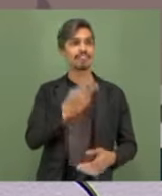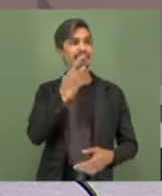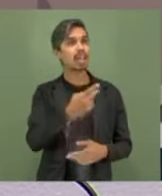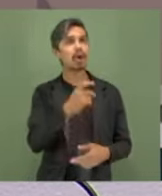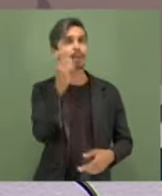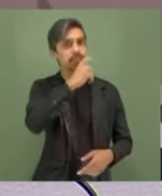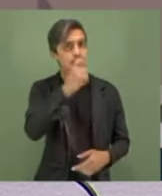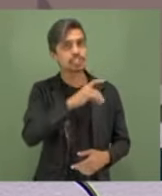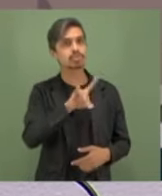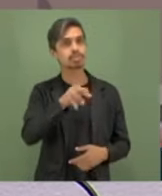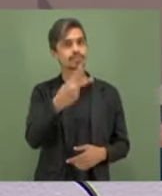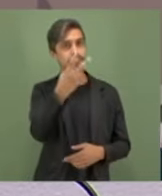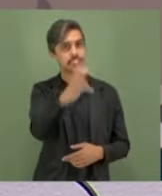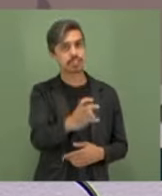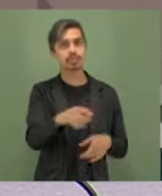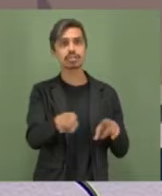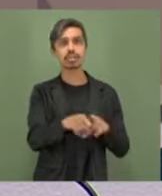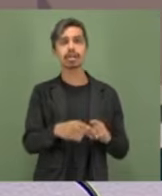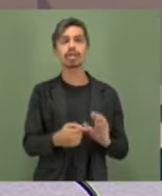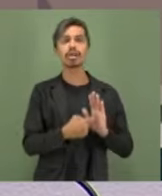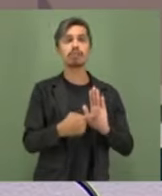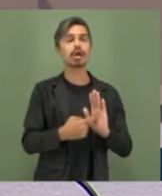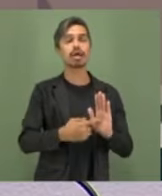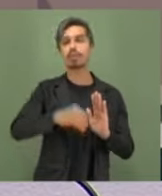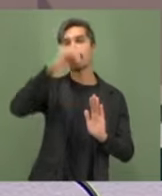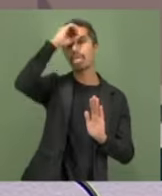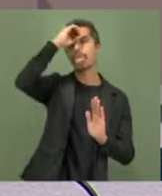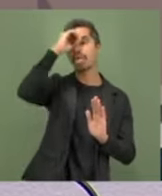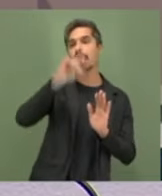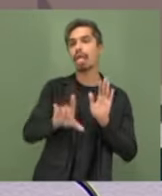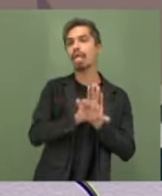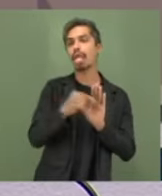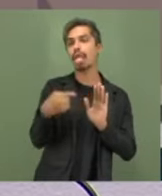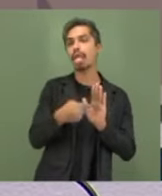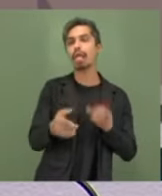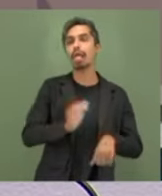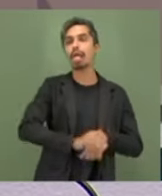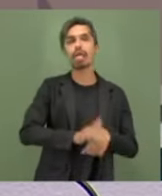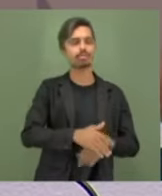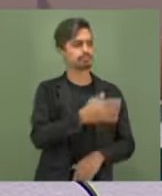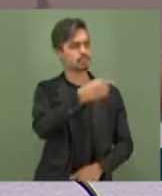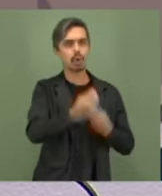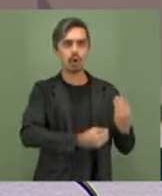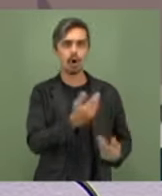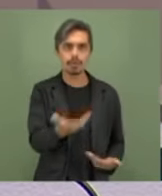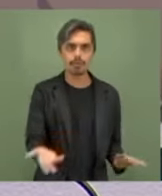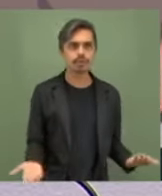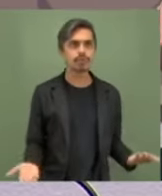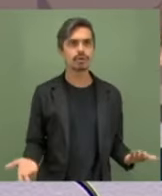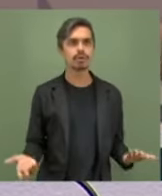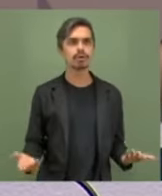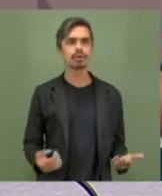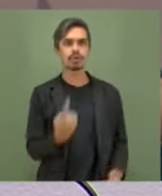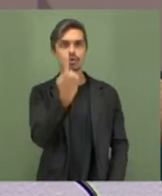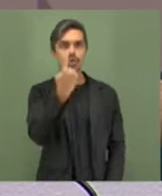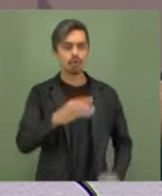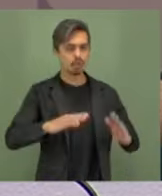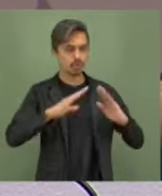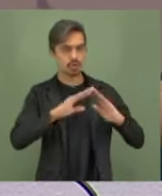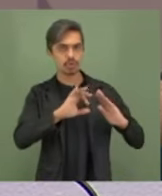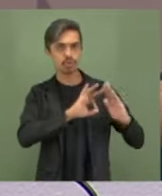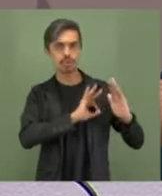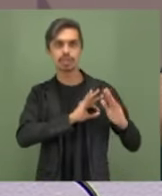proferida no dia 25, mostraram desconhecimento da própria lei brasileira. Como é que é possível uma delegacia num